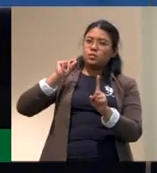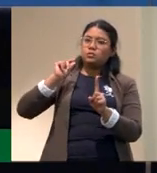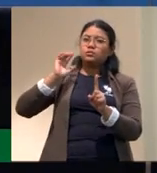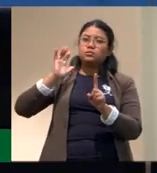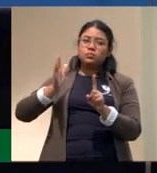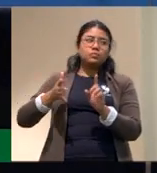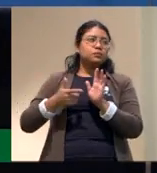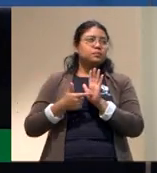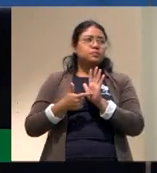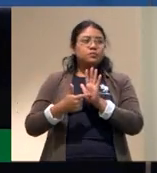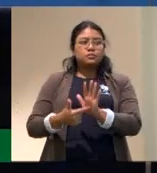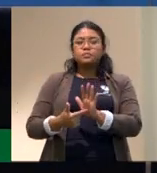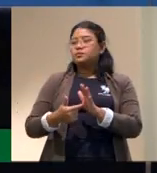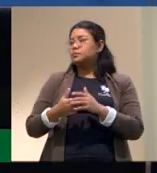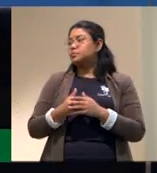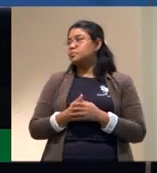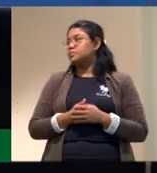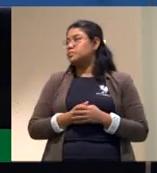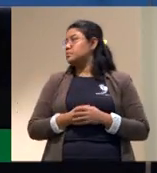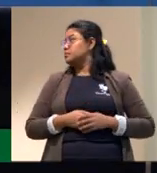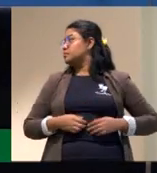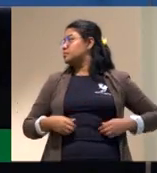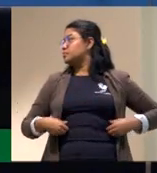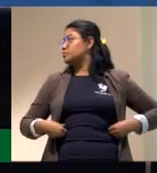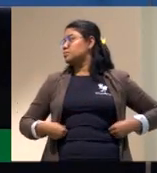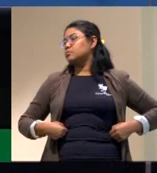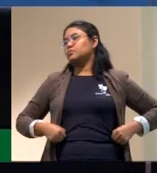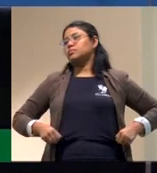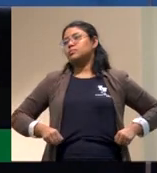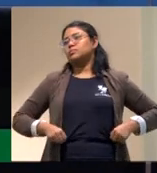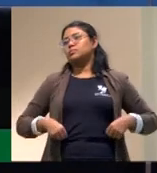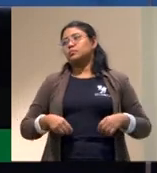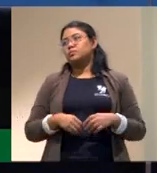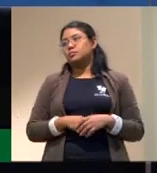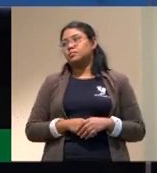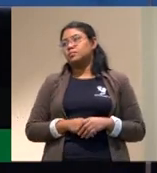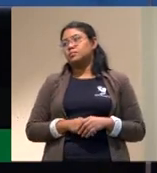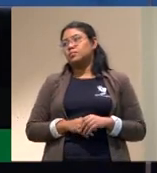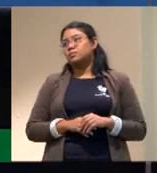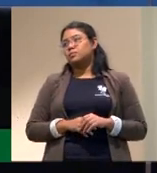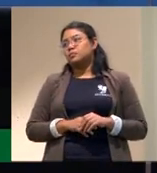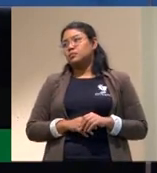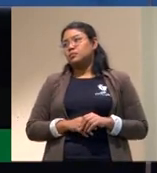afirmando antes, que por isso que eu gosto, né, de partir dessa ideia, é de que